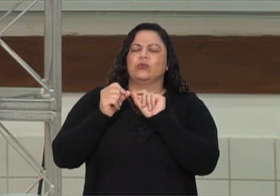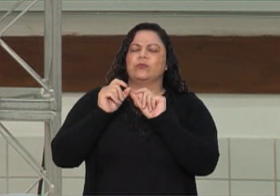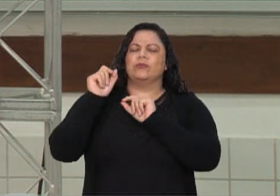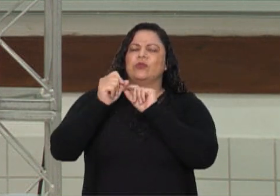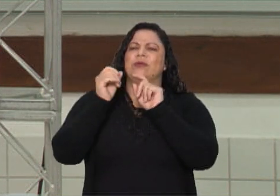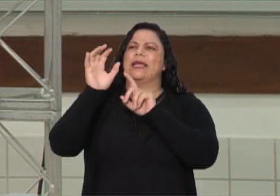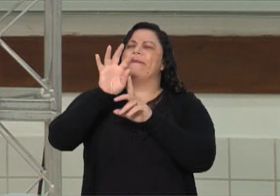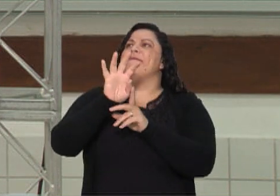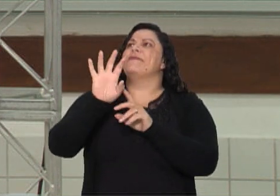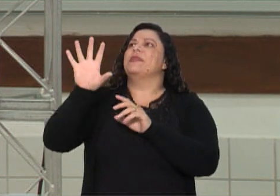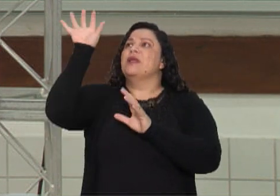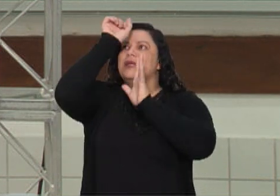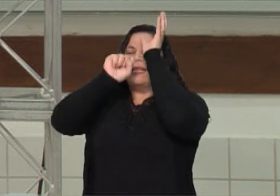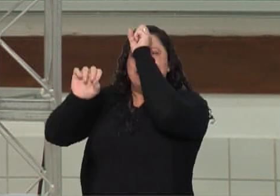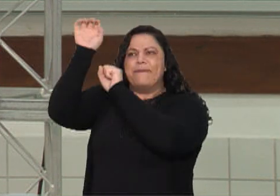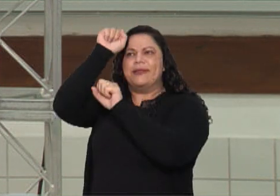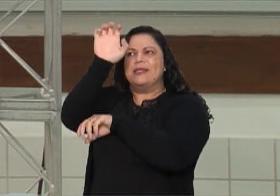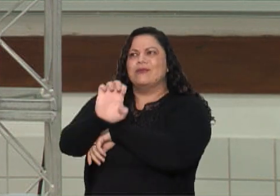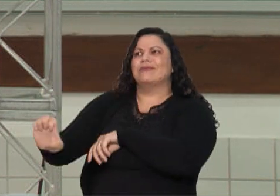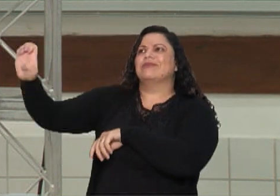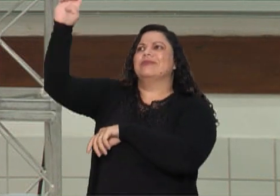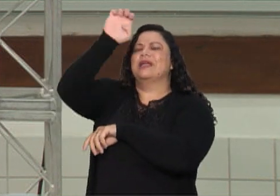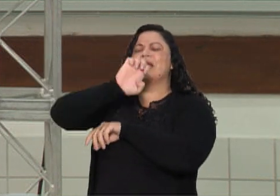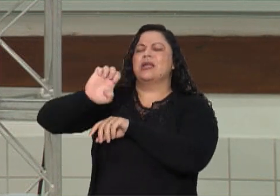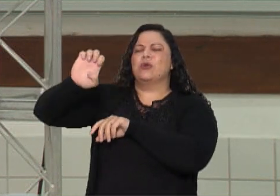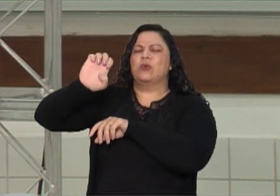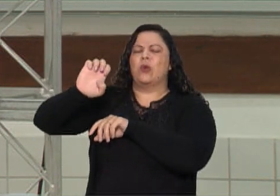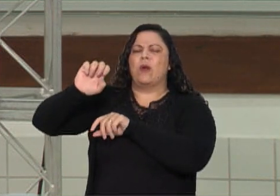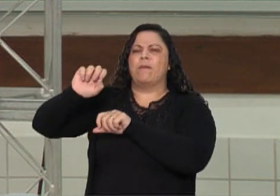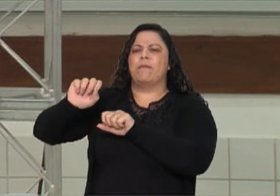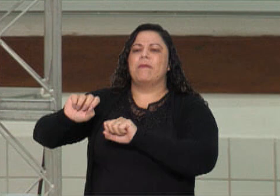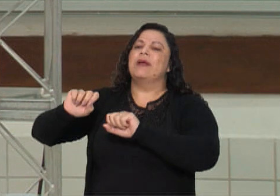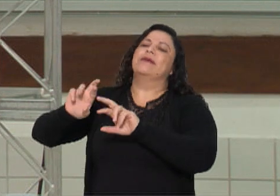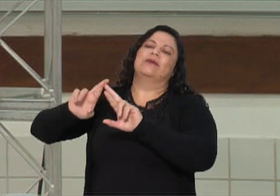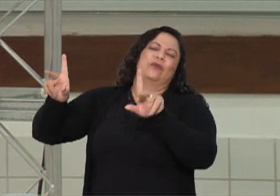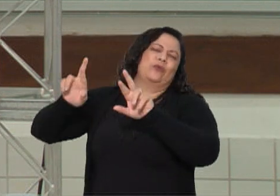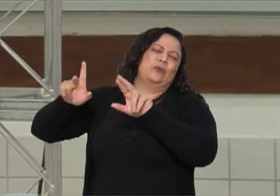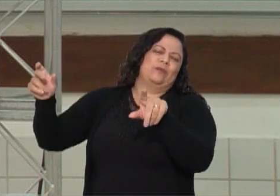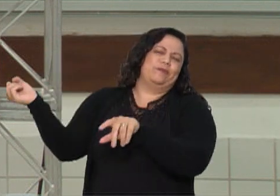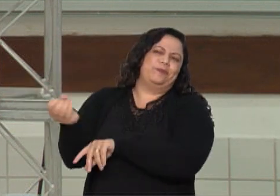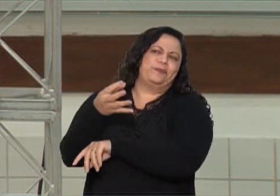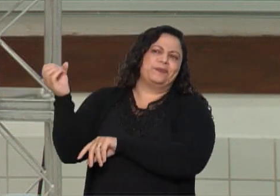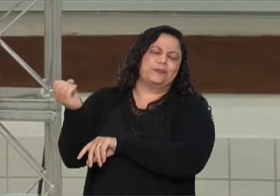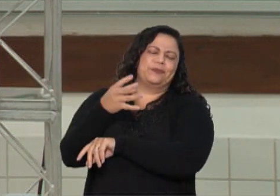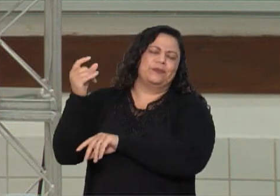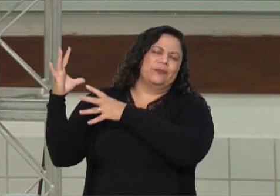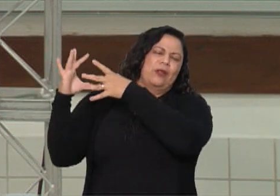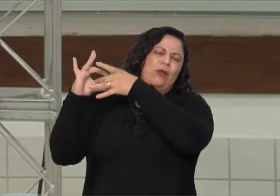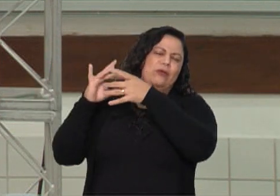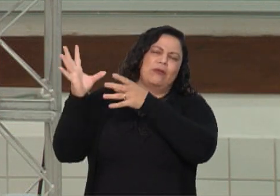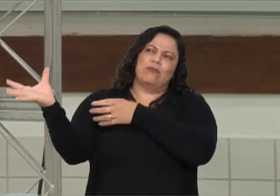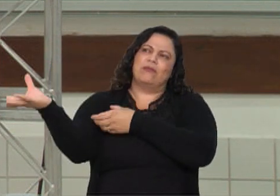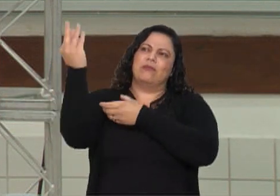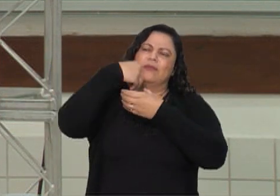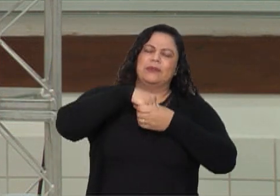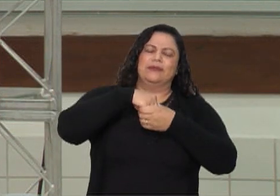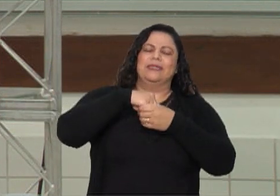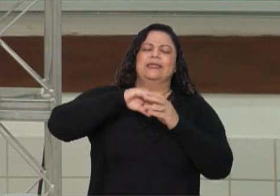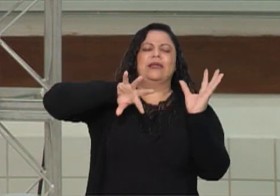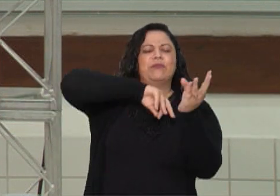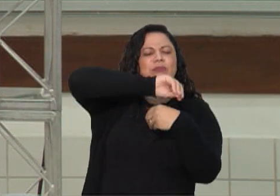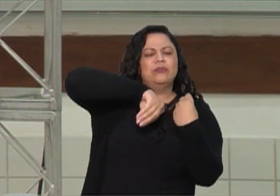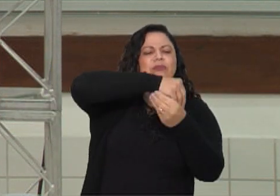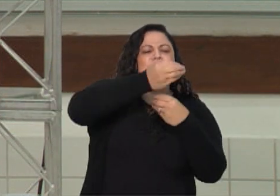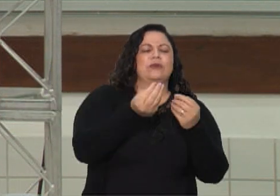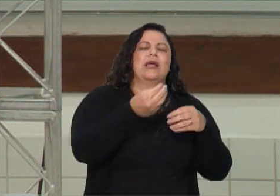tendências, materiais, estilos novos, conhecer tudo isso, mas trazer um contexto brasileiro. E eles